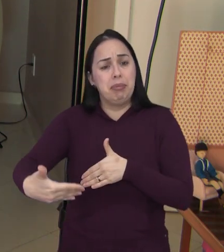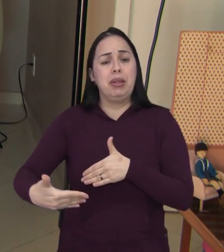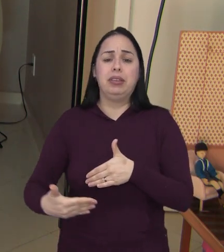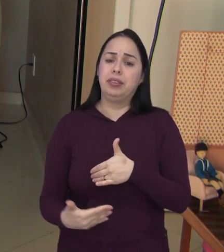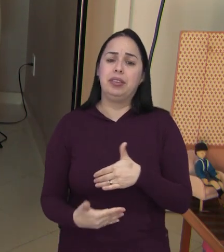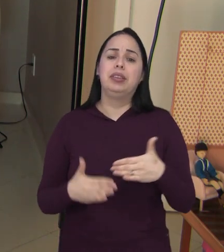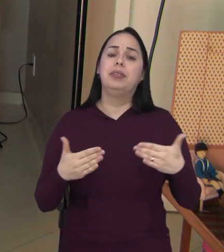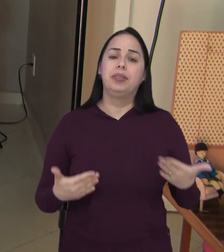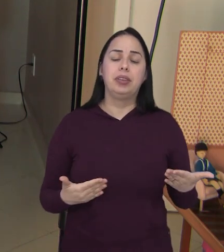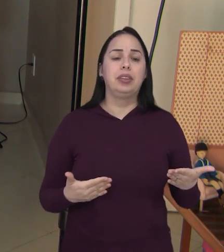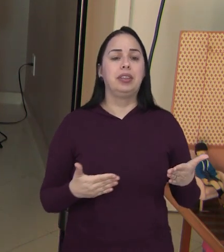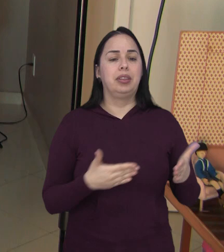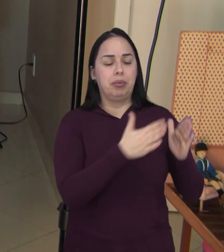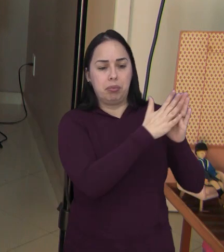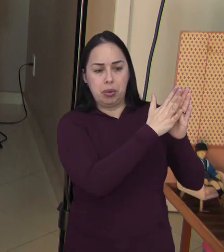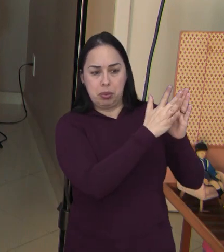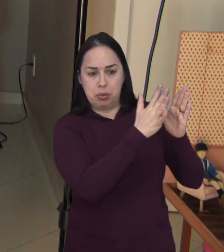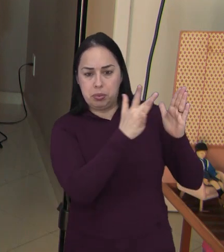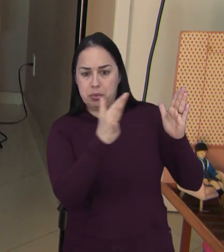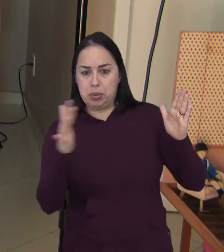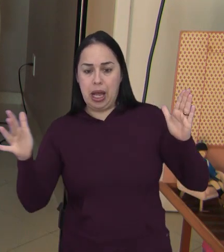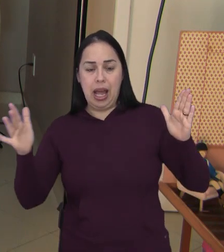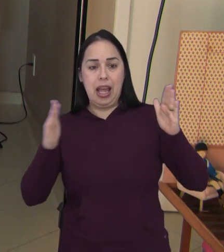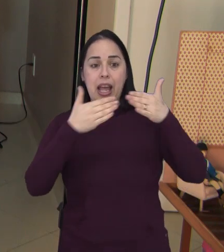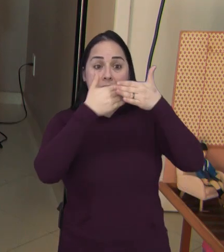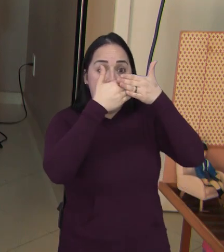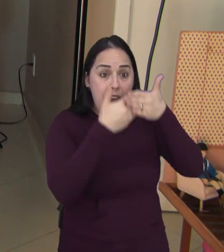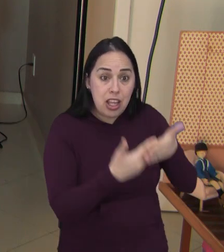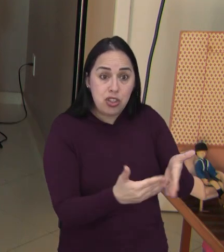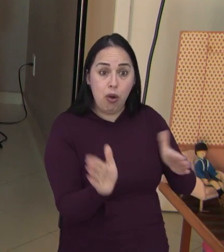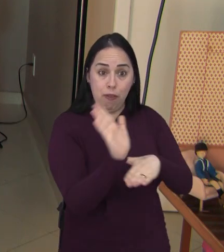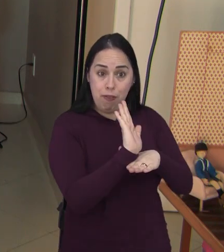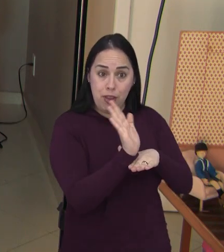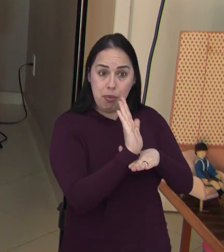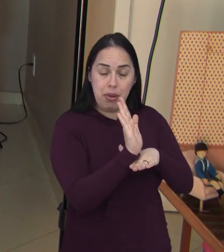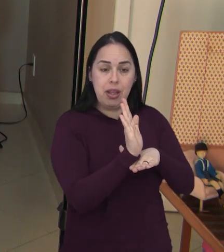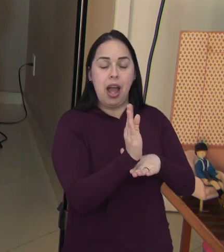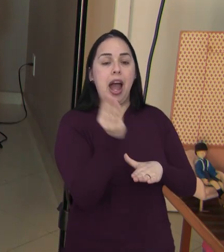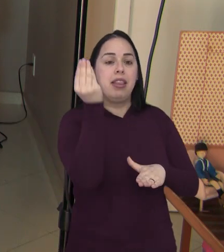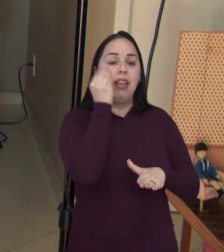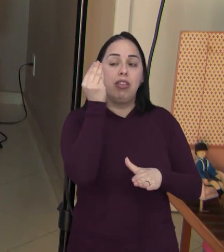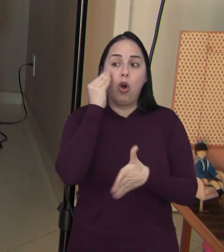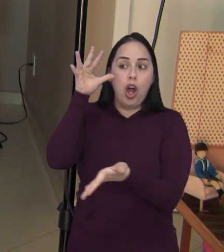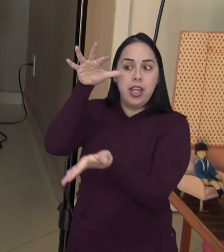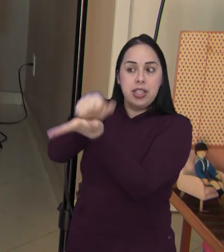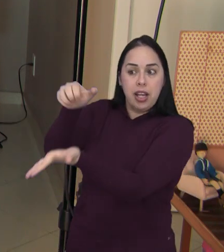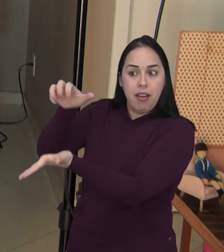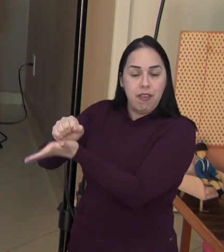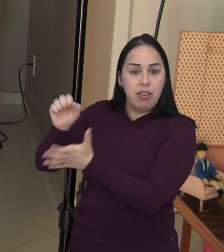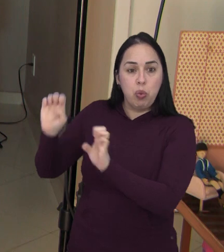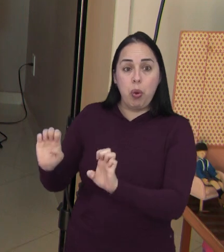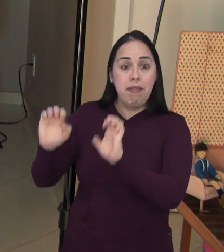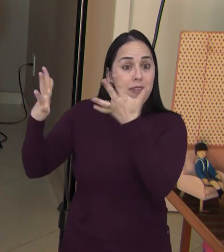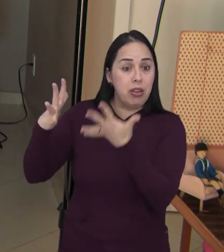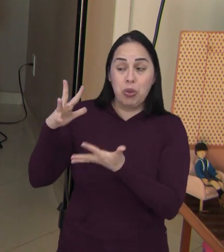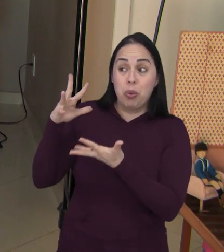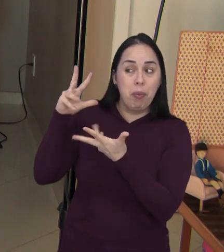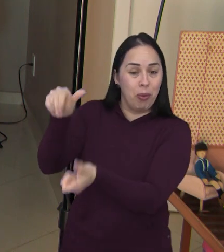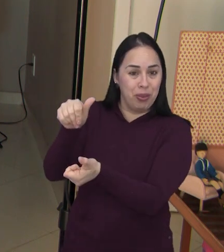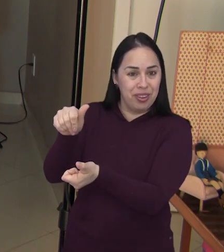vai. E assim que a gente lançou o filme, a gente começou a submeter ele a festivais no mundo